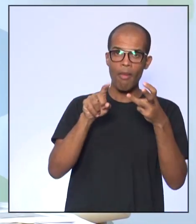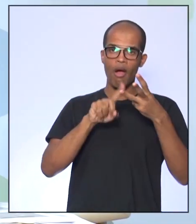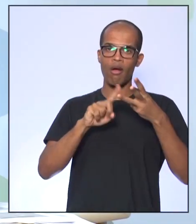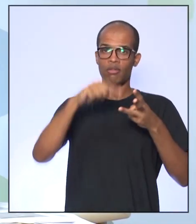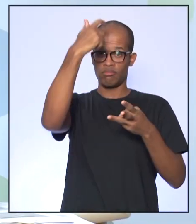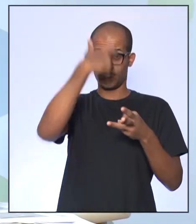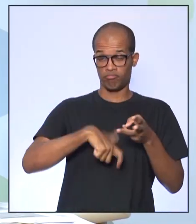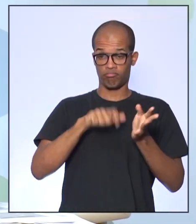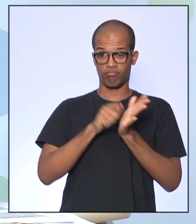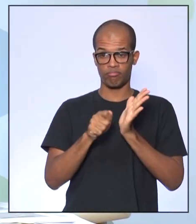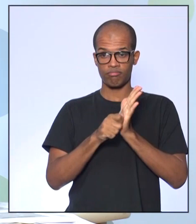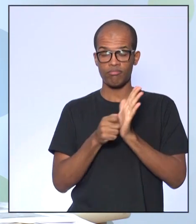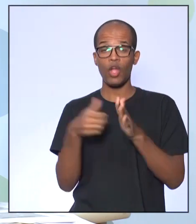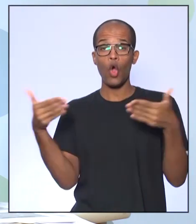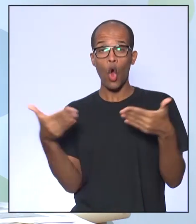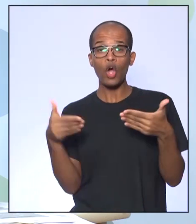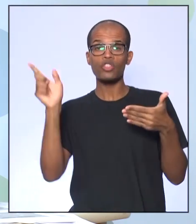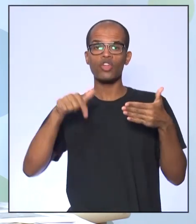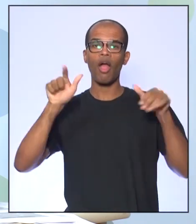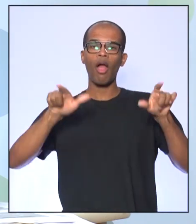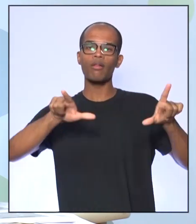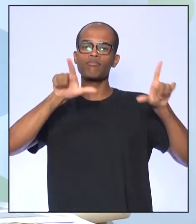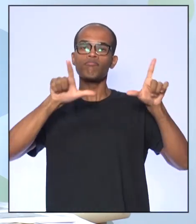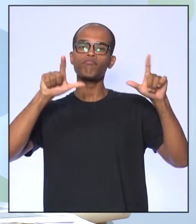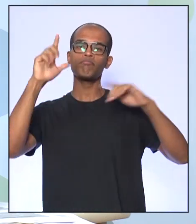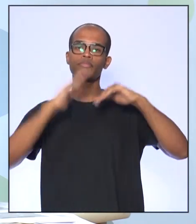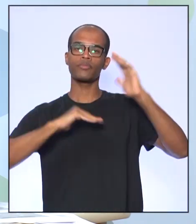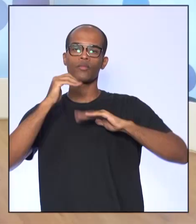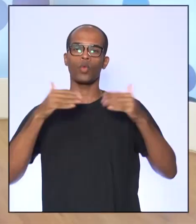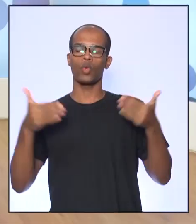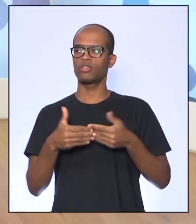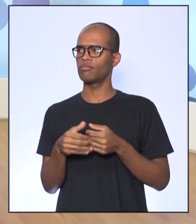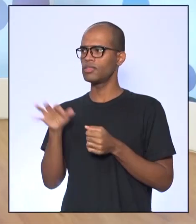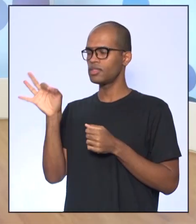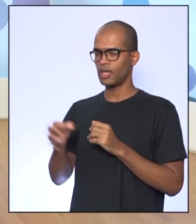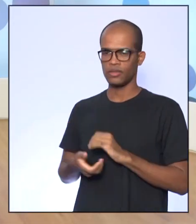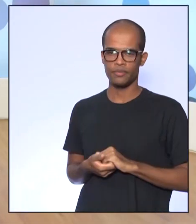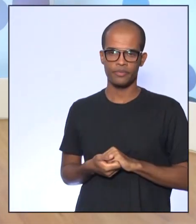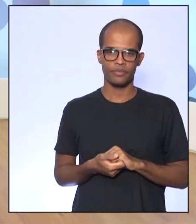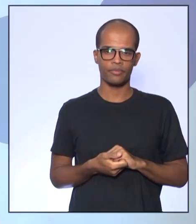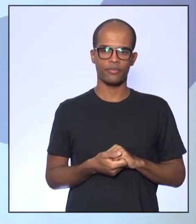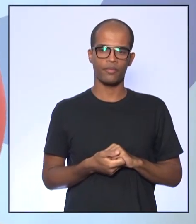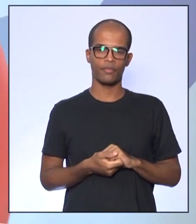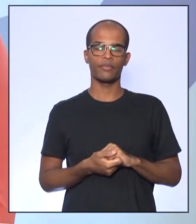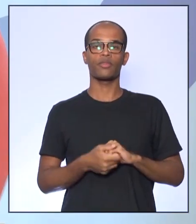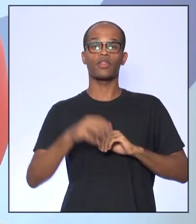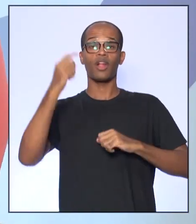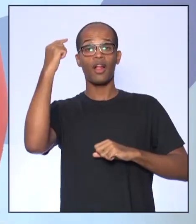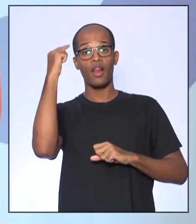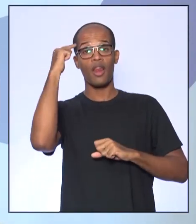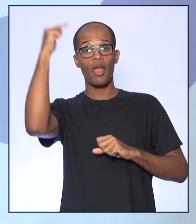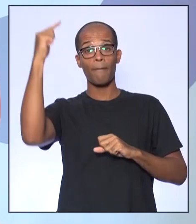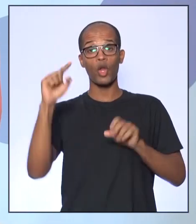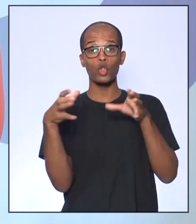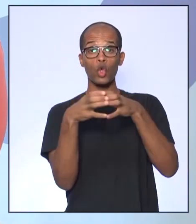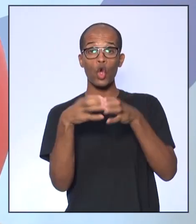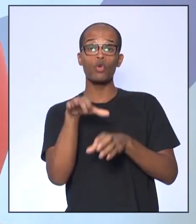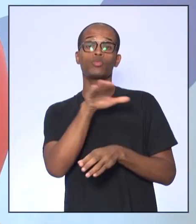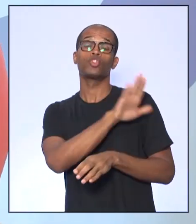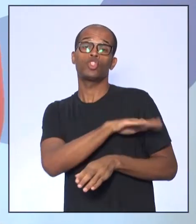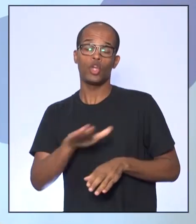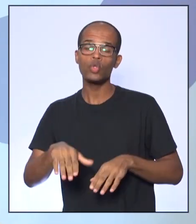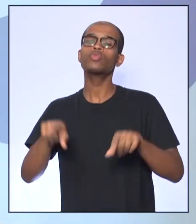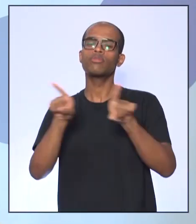é o nosso tema de hoje, as nossas habilidades de hoje. Tudo certo, professora? Que os alunos também estão familiarizados com o